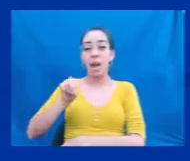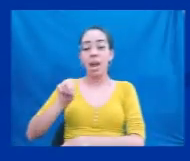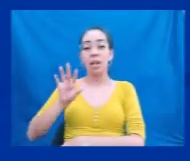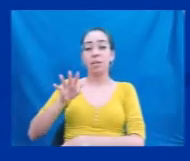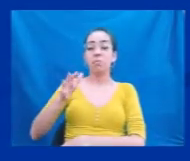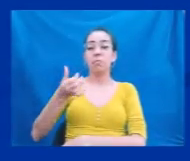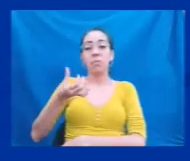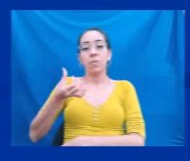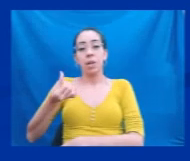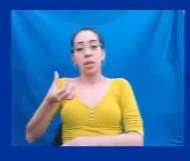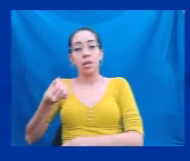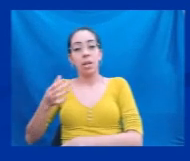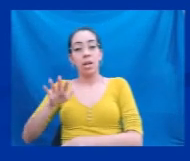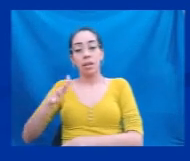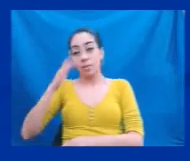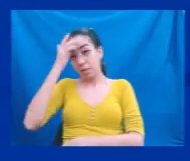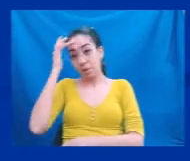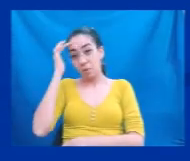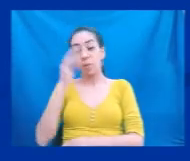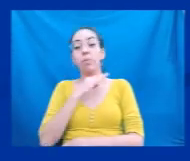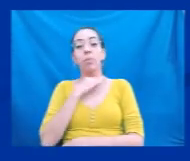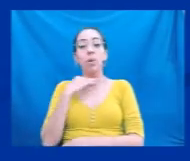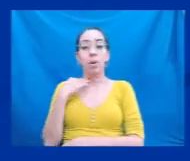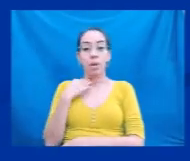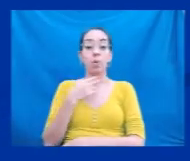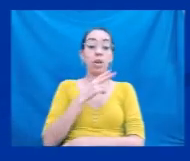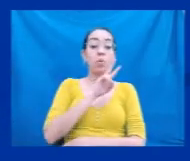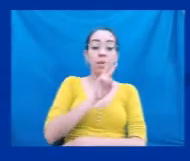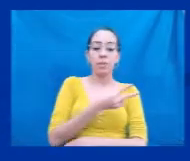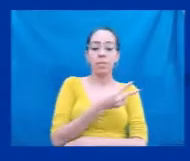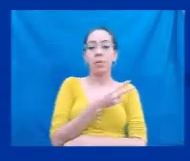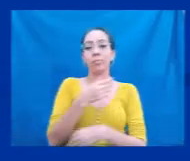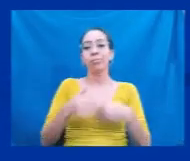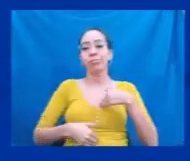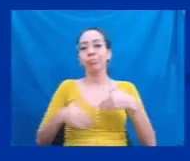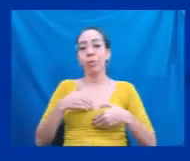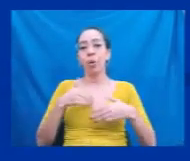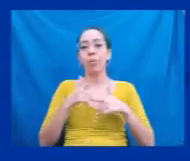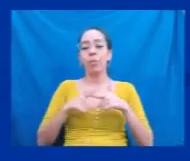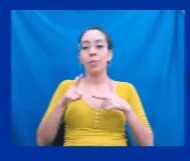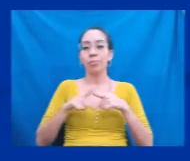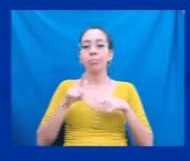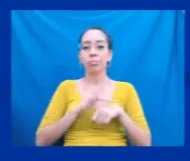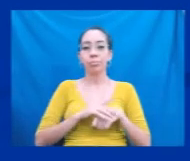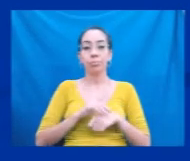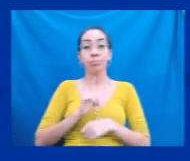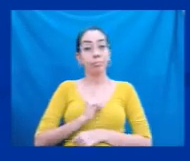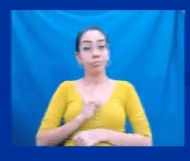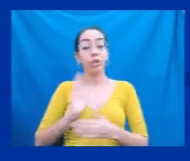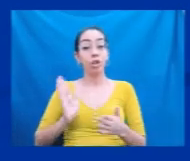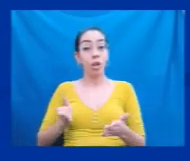torno disso, e ferindo cerca de 2 mil outras. Então, em 1921, já tem relatos de acidentes com essa substância.